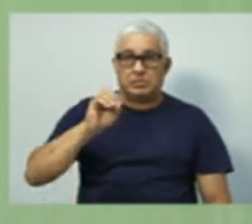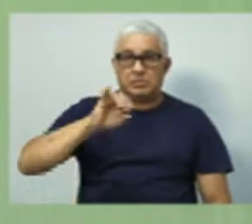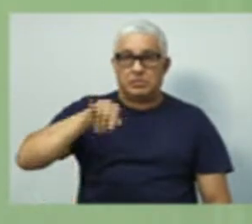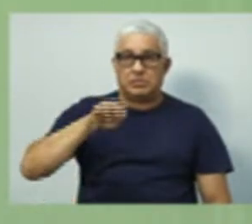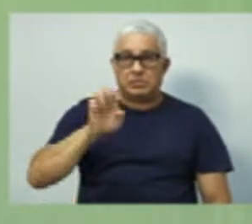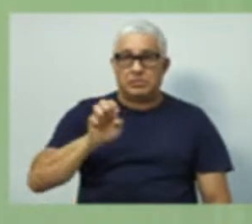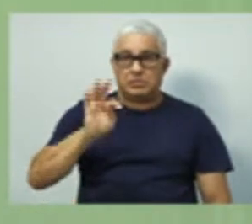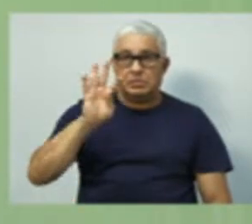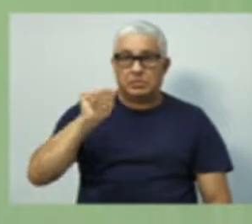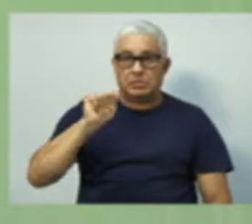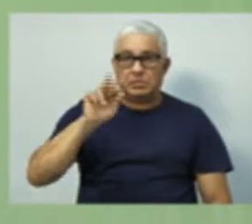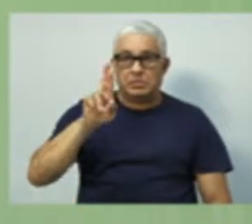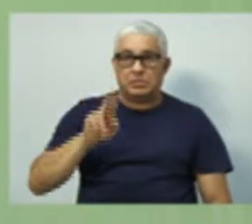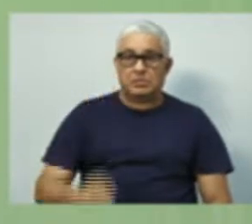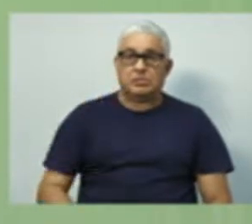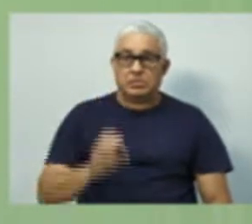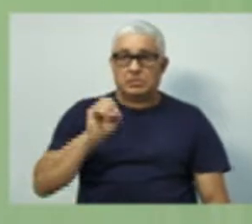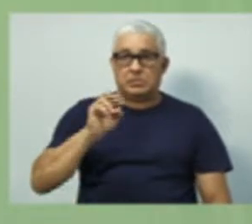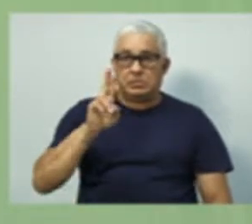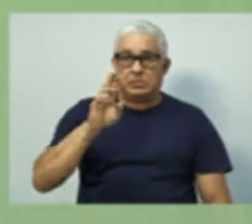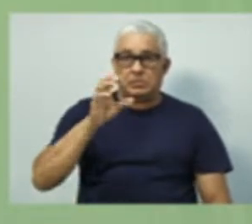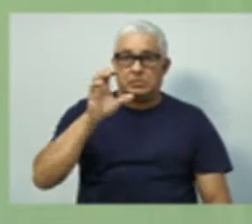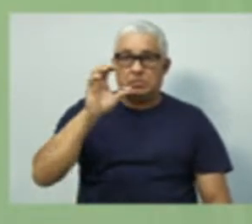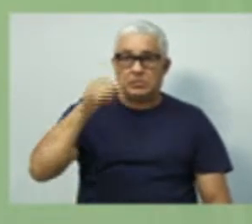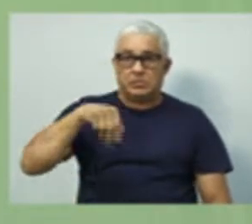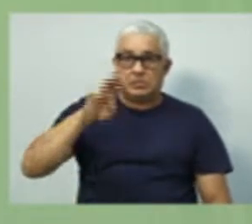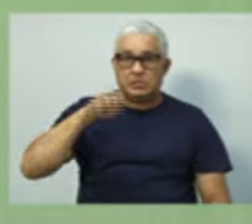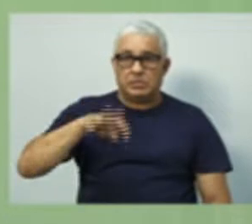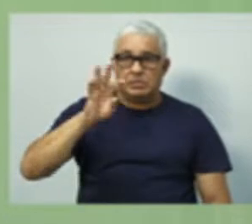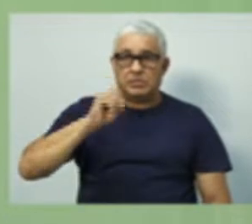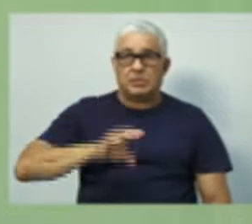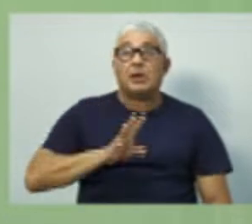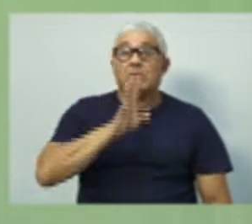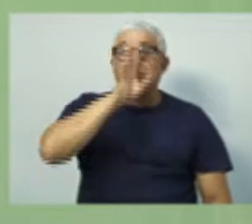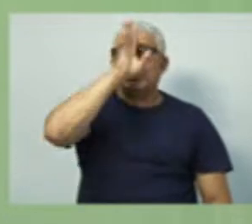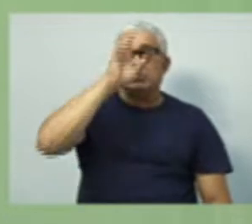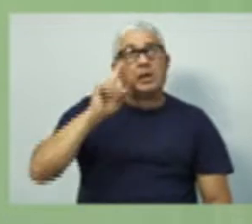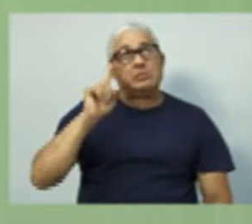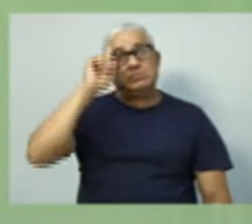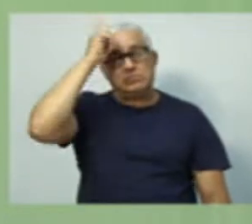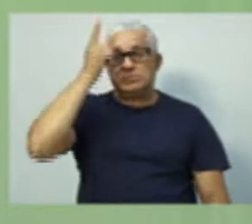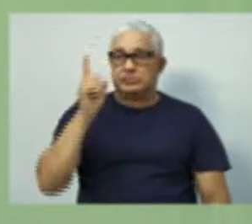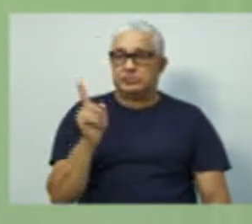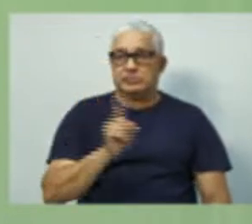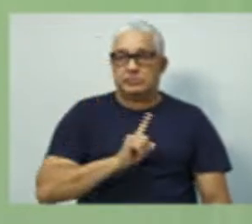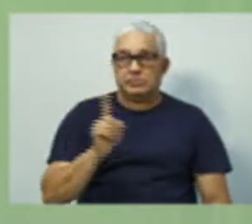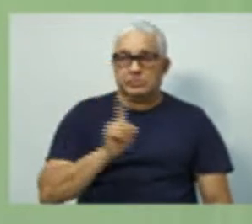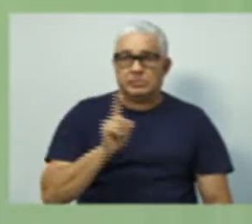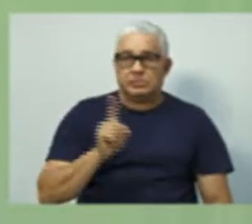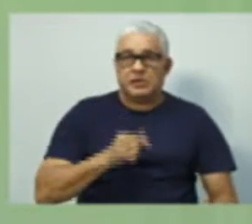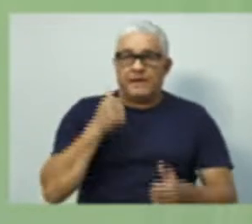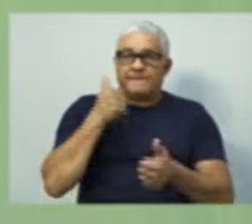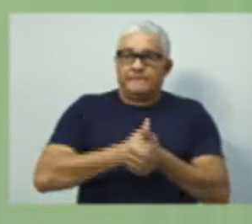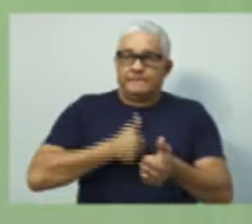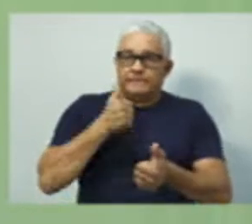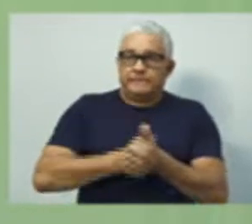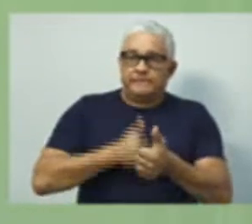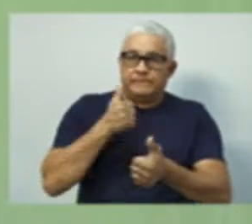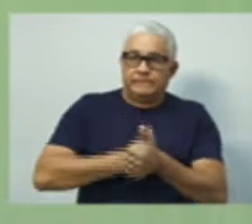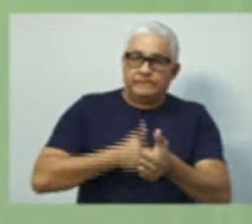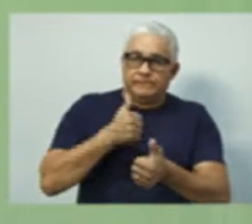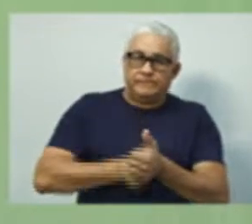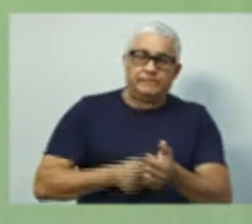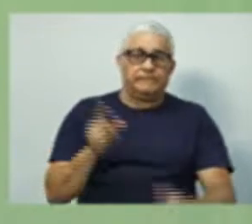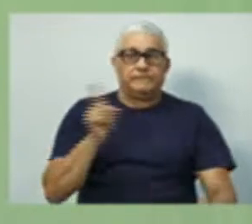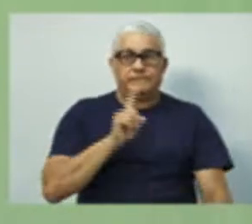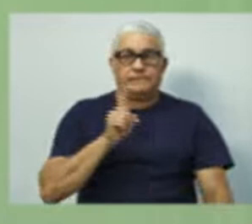Então orçamento não se faz por adivinhação. Orçamento não se faz por tentativa. Para você